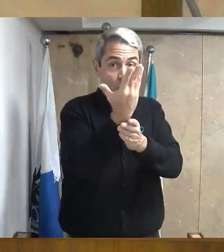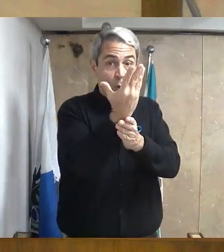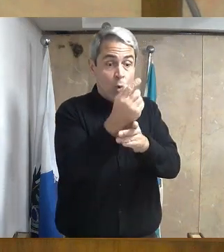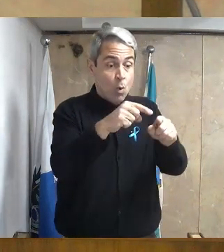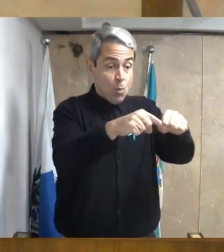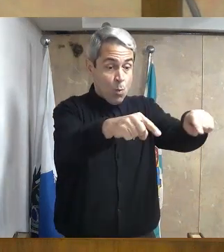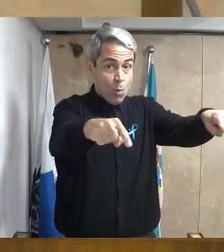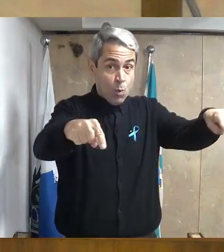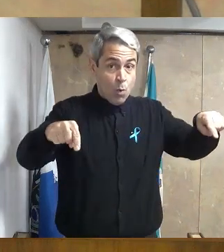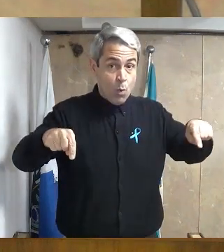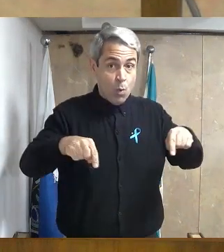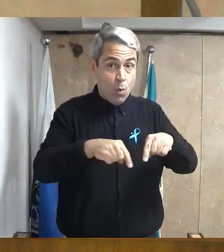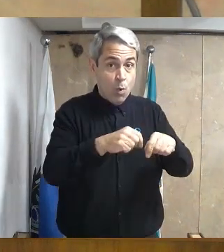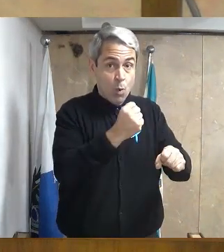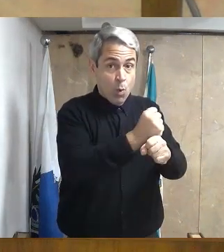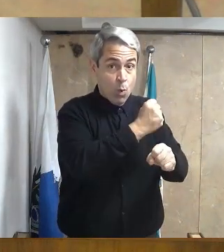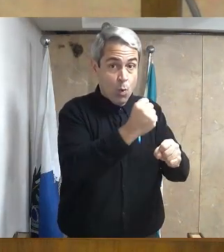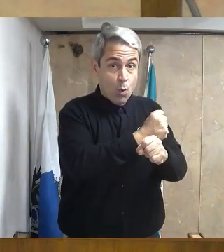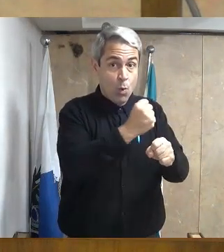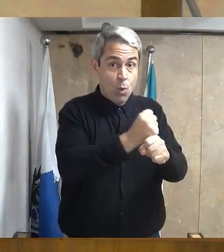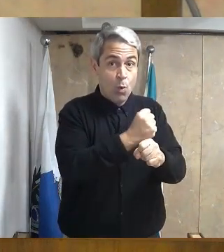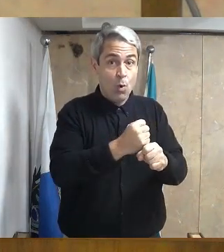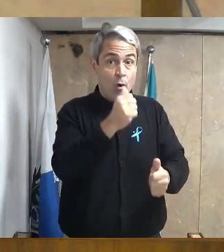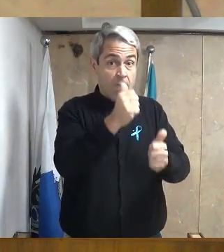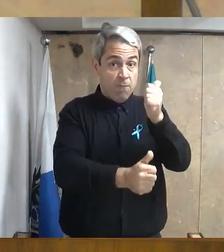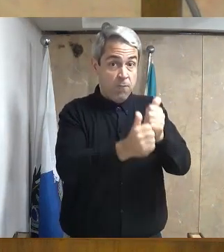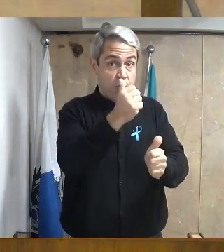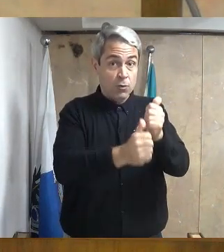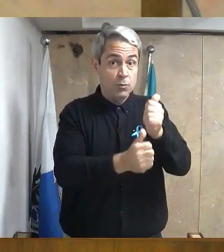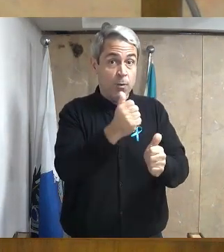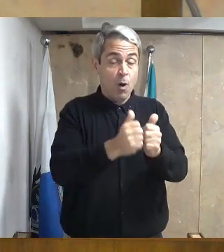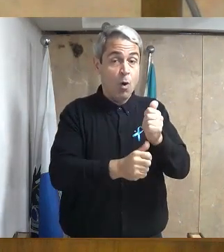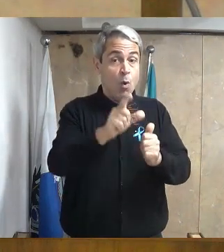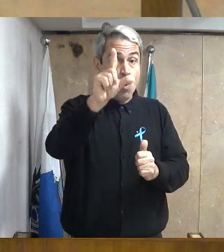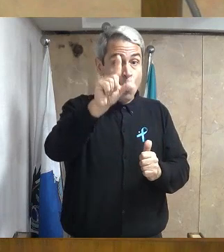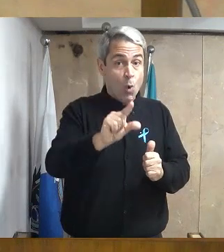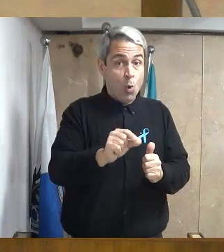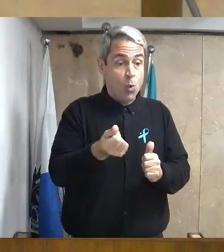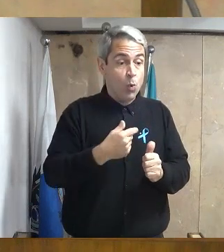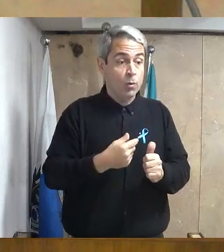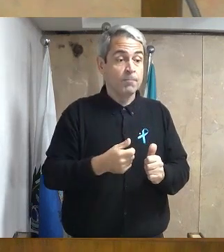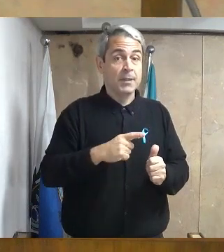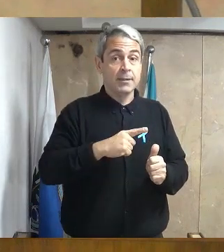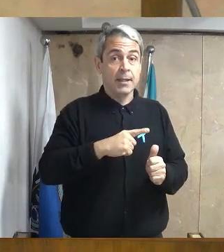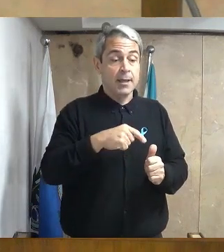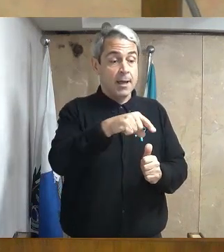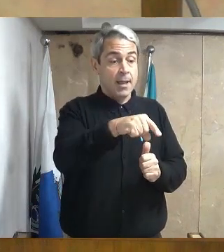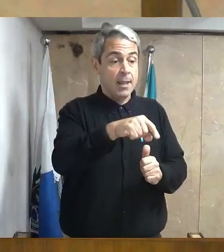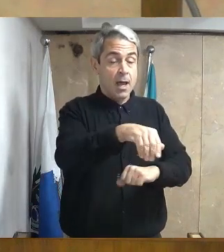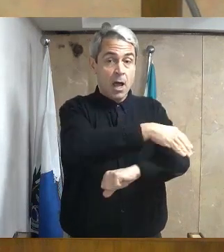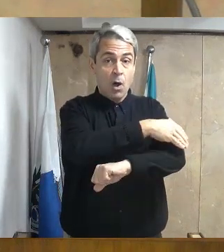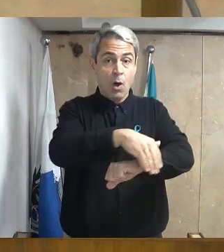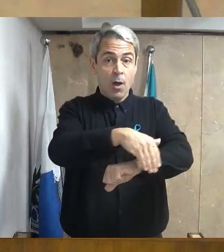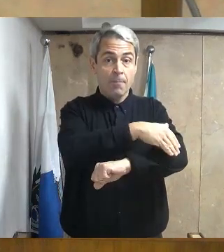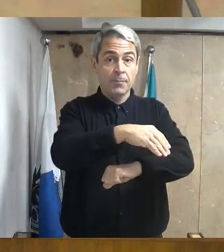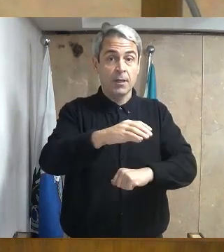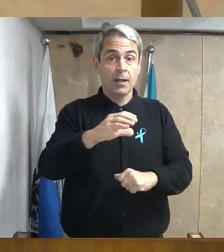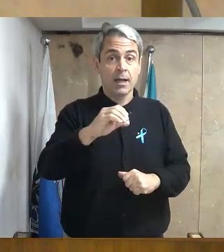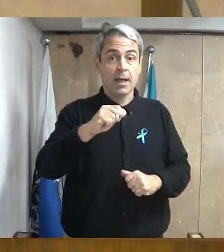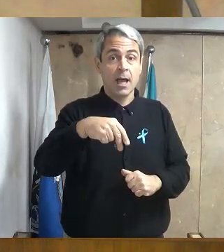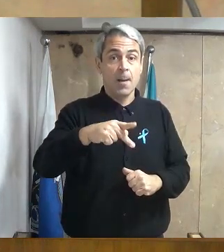futebol, incluindo alambrados e vestiários, em terreno existente na rua